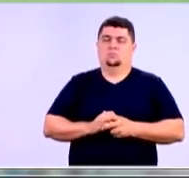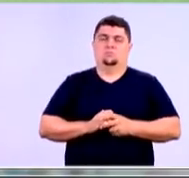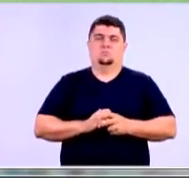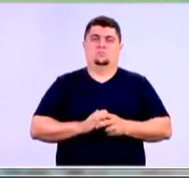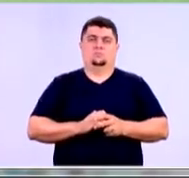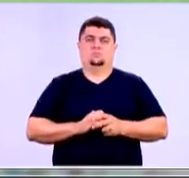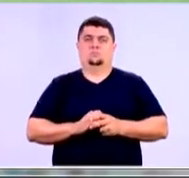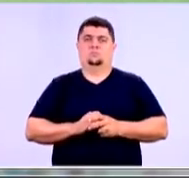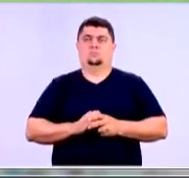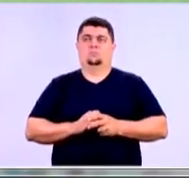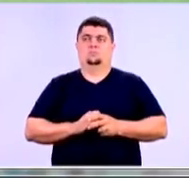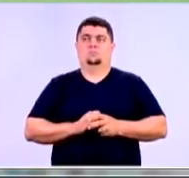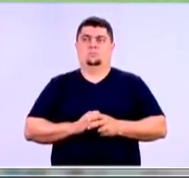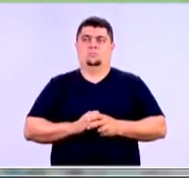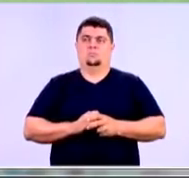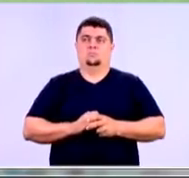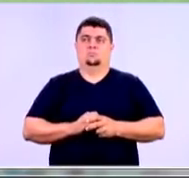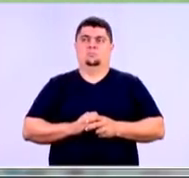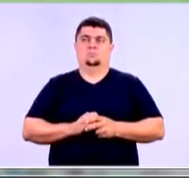Ativo circulante,